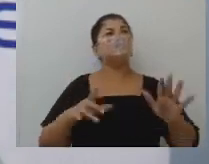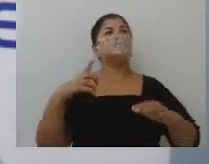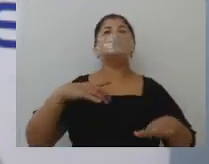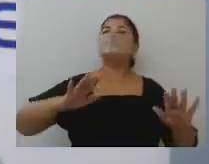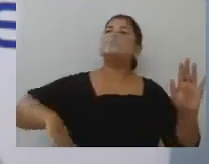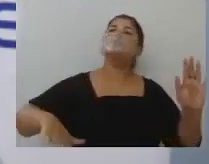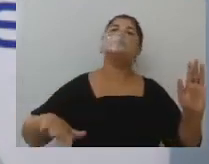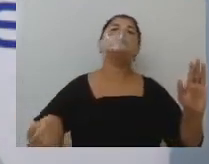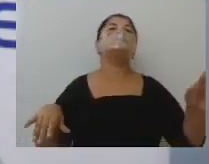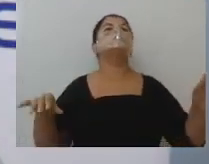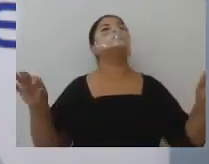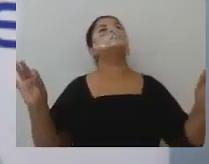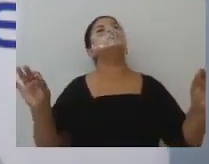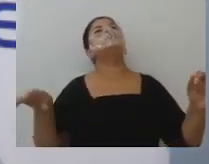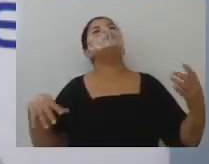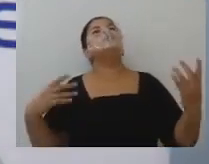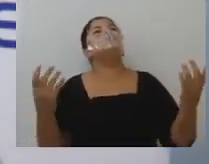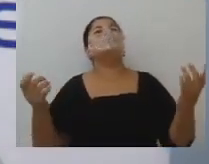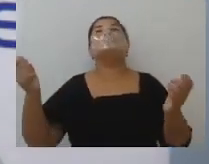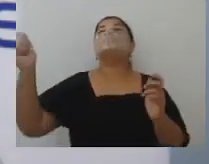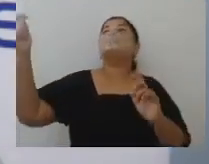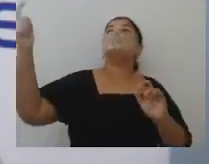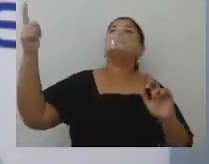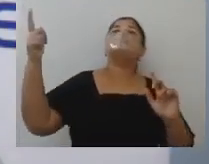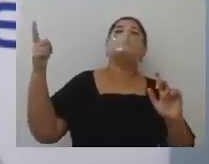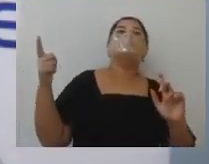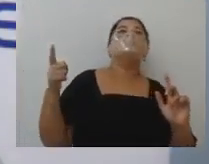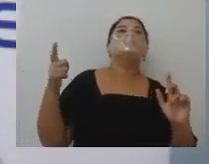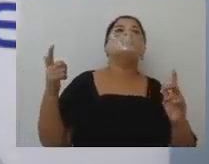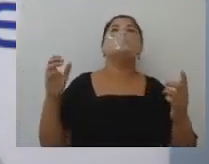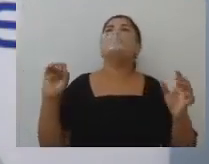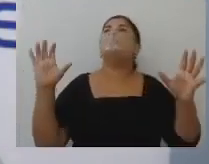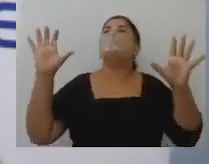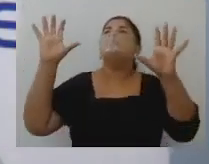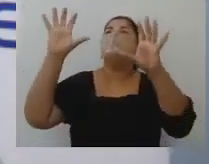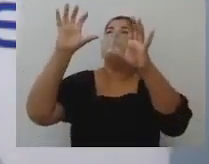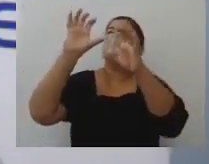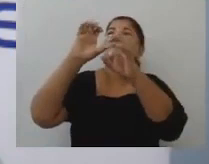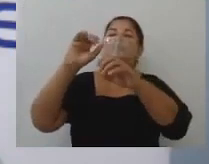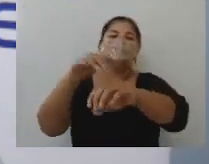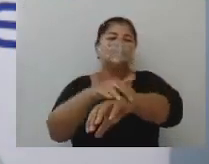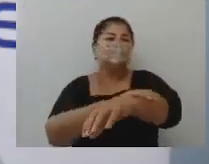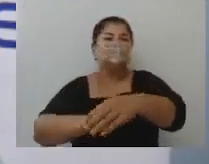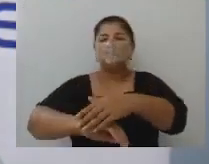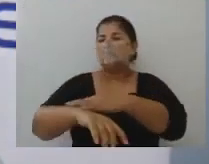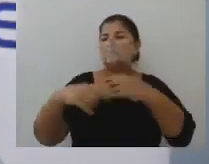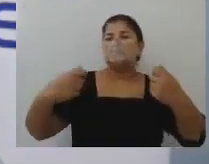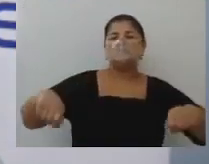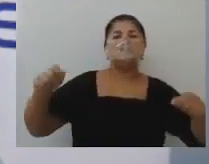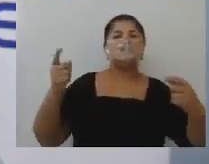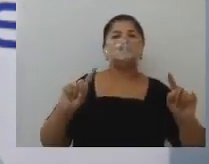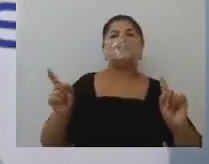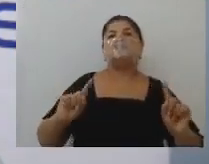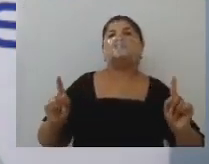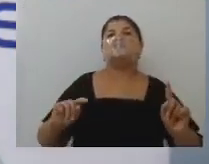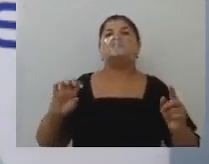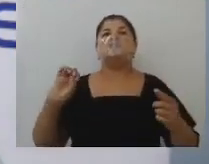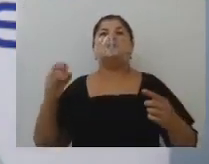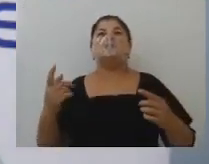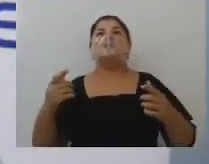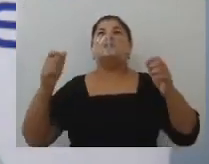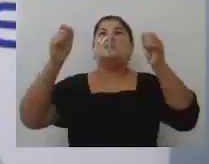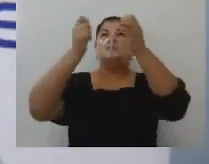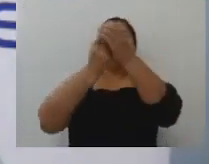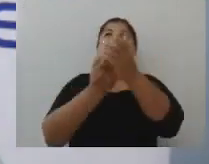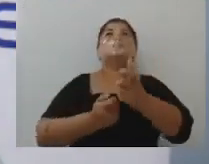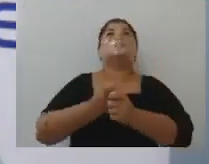praia, recebendo um solzão, ou então está nublado, vai dizer, vou passar protetor não, está nublado, ou então vou ficar embaixo aqui